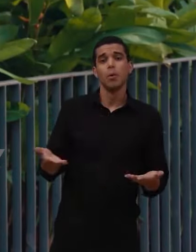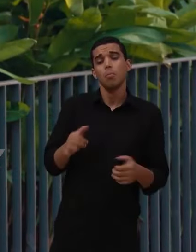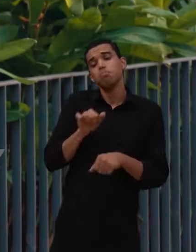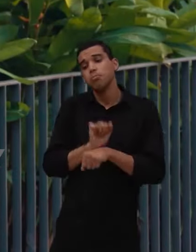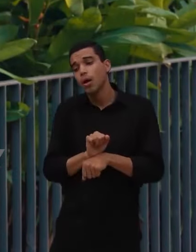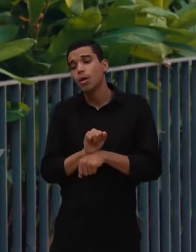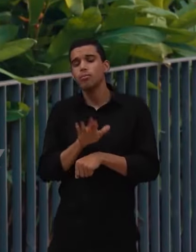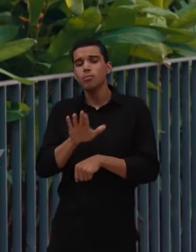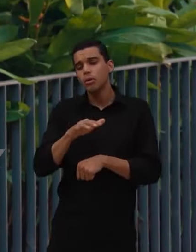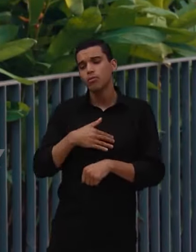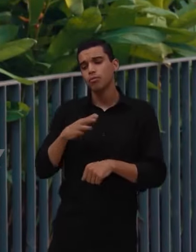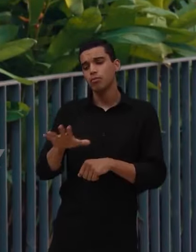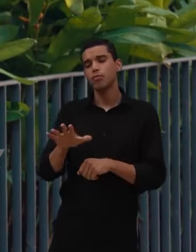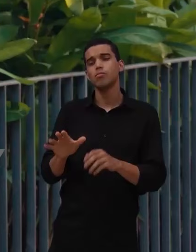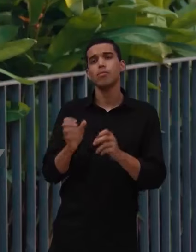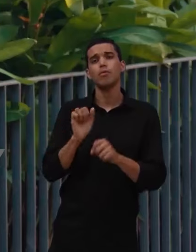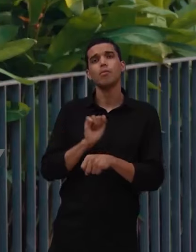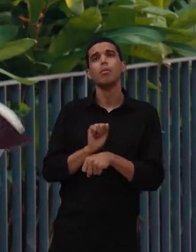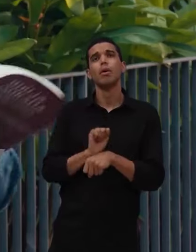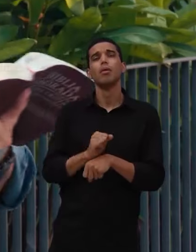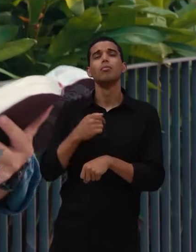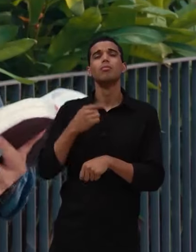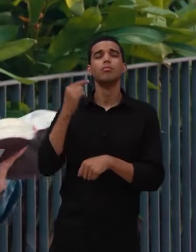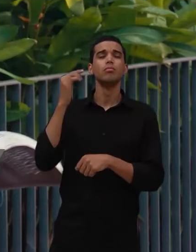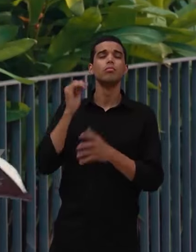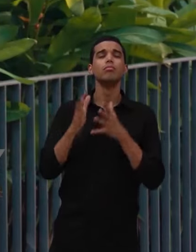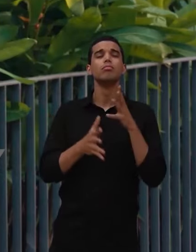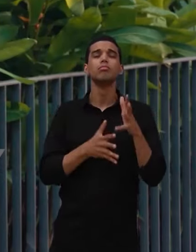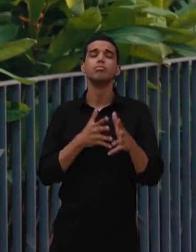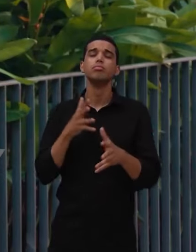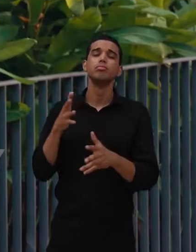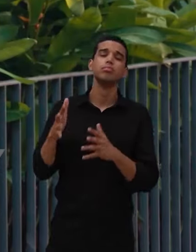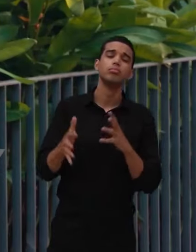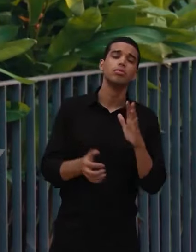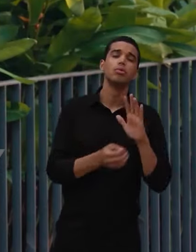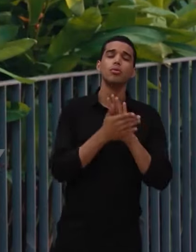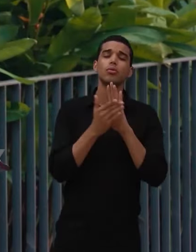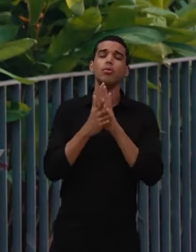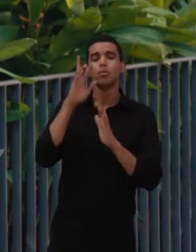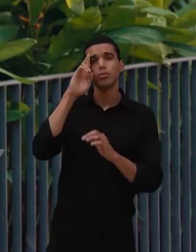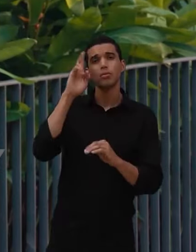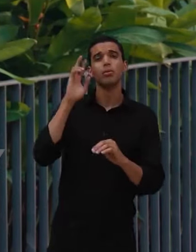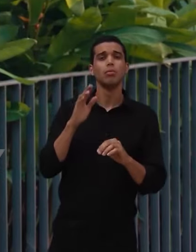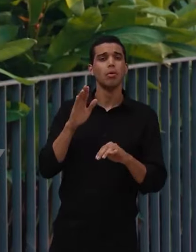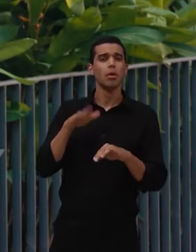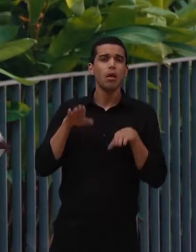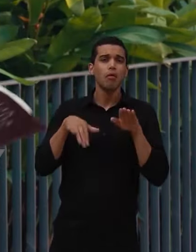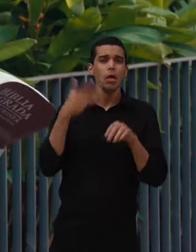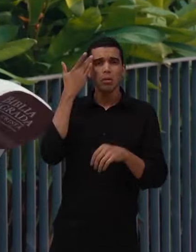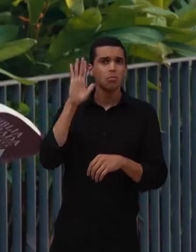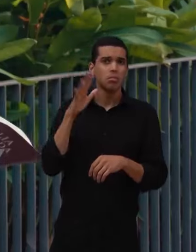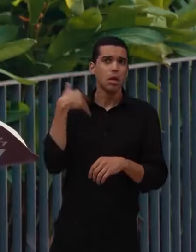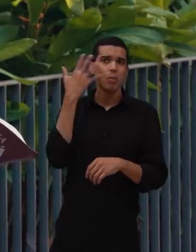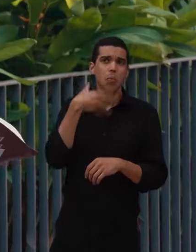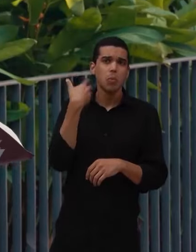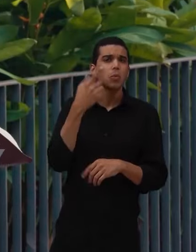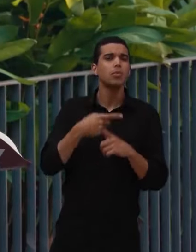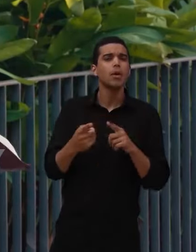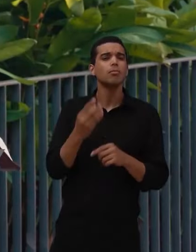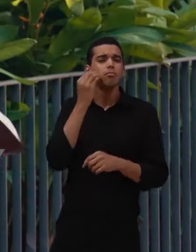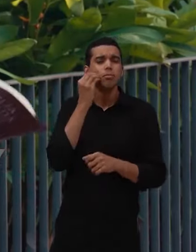antigo. Talvez você que já fez parte de um órgão de louvor na igreja, já cantou no conjunto, já cantou no coral,